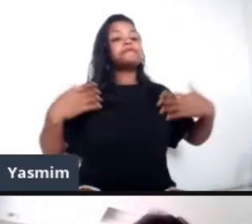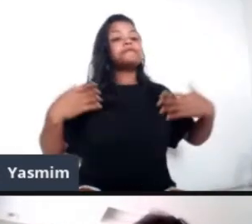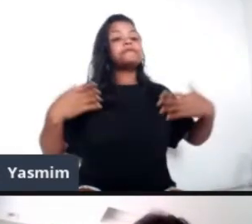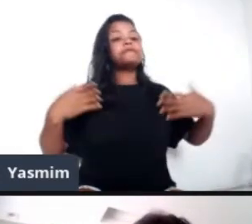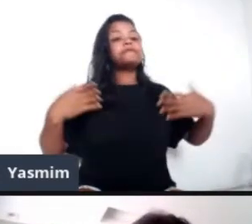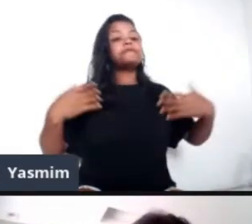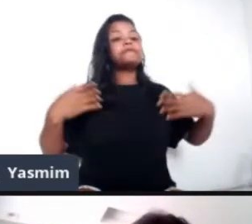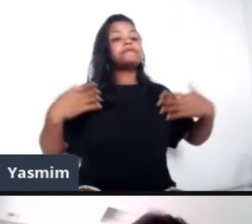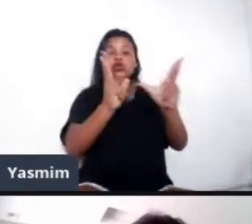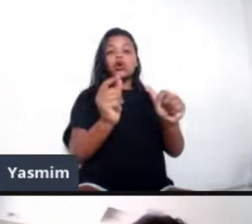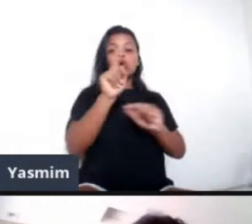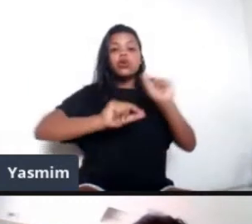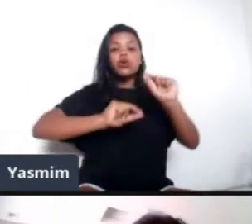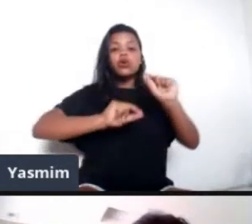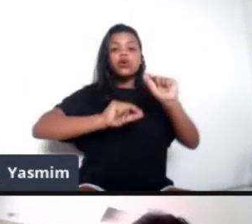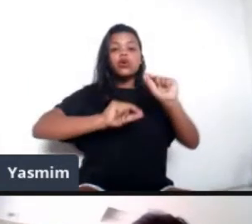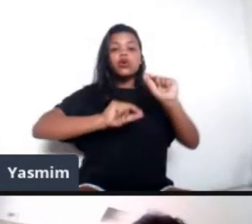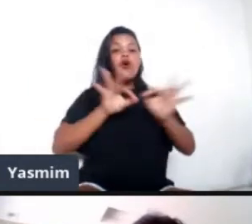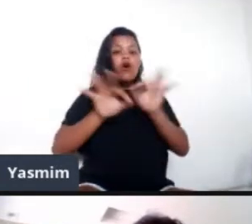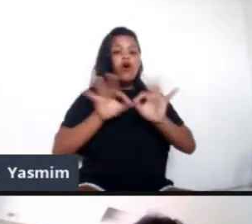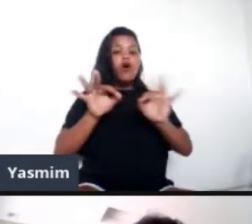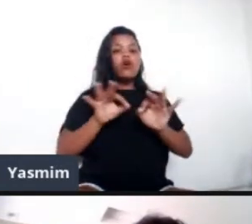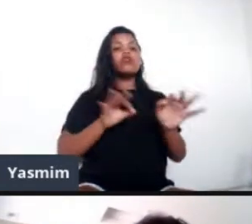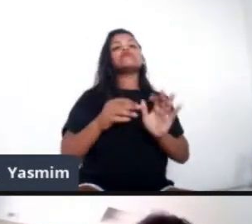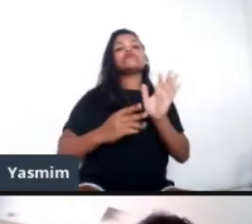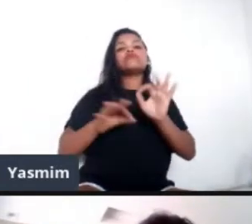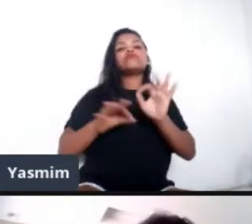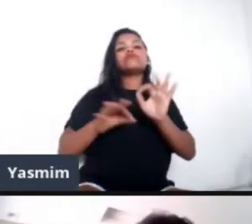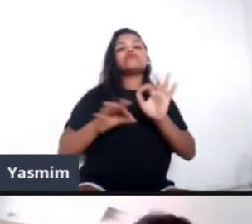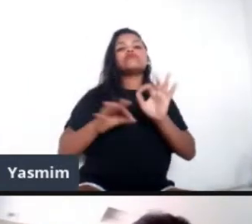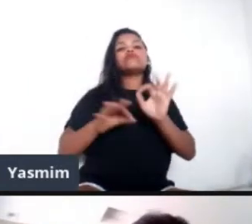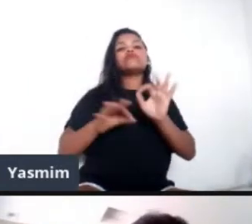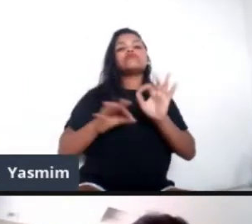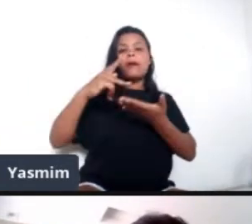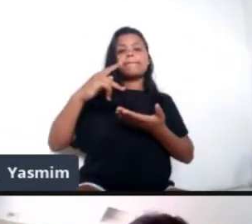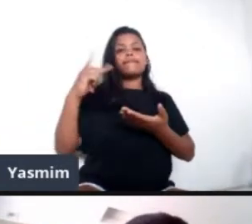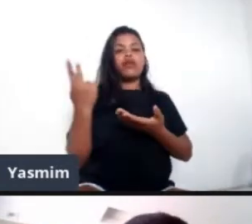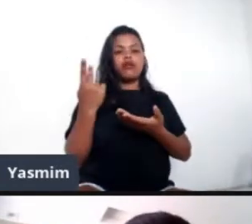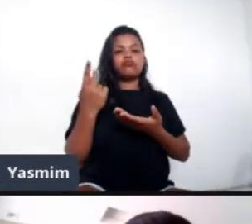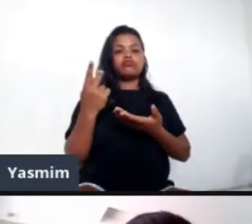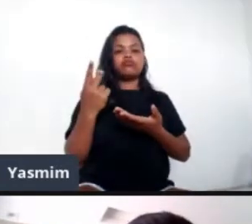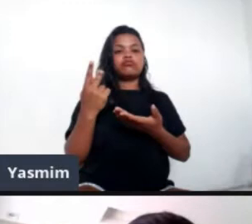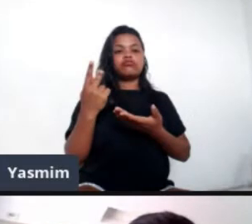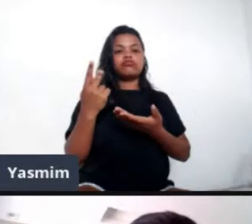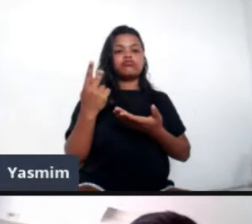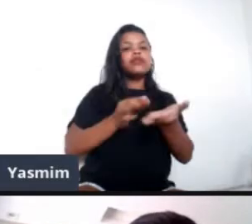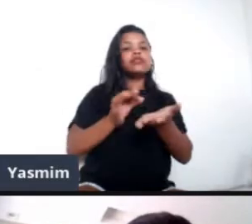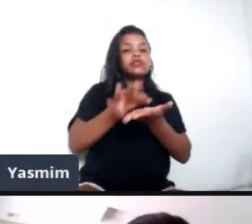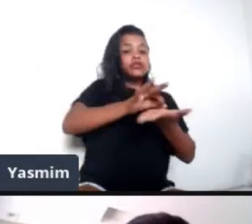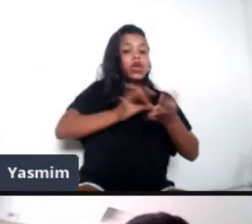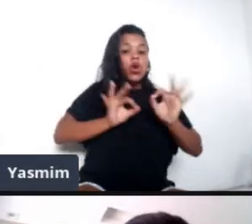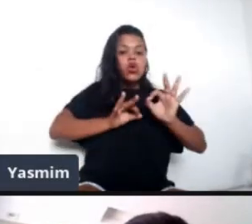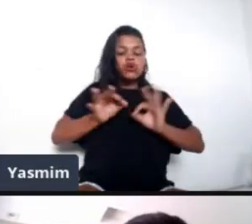por células T CD4, que são as células T helper, que são as células que vão controlar toda a resposta imunológica do hospedeiro,